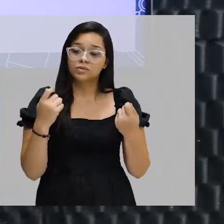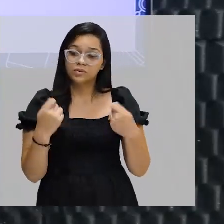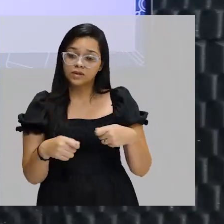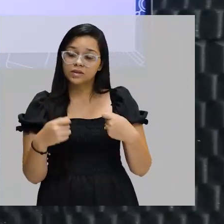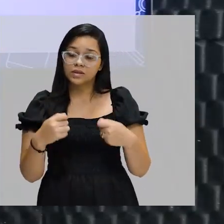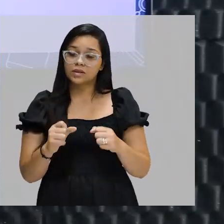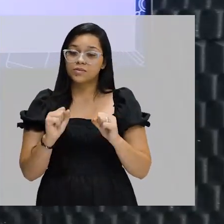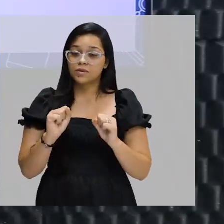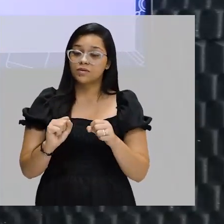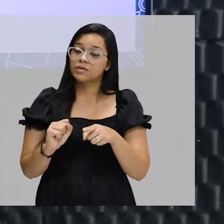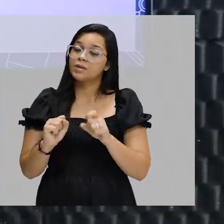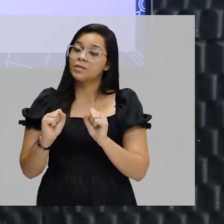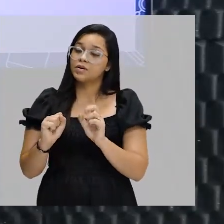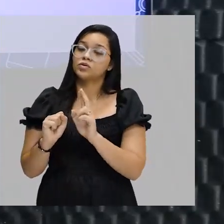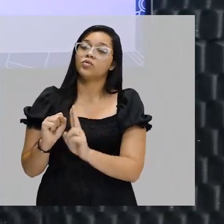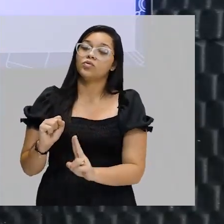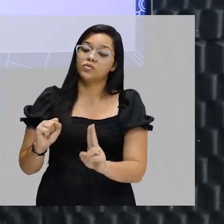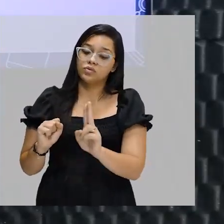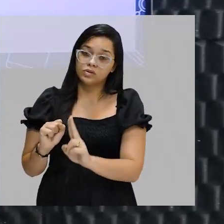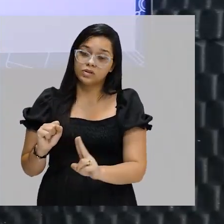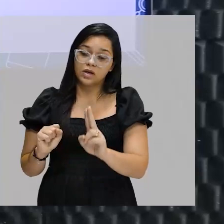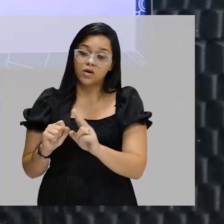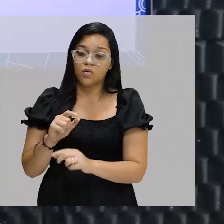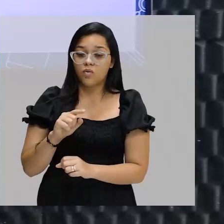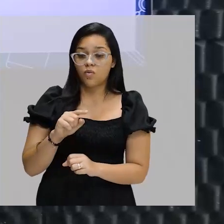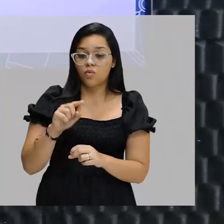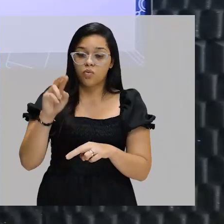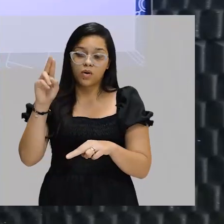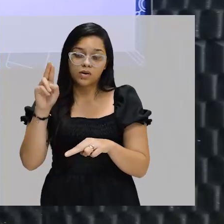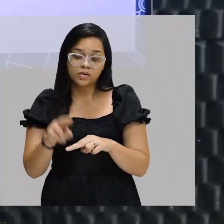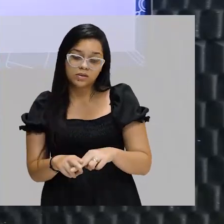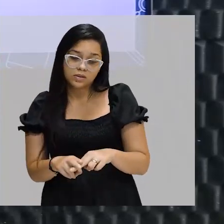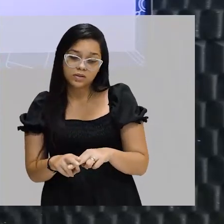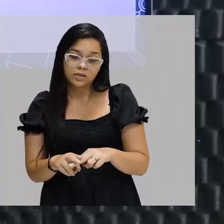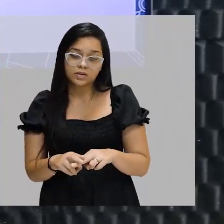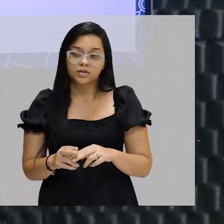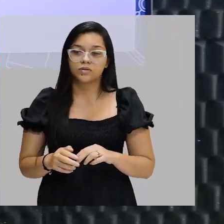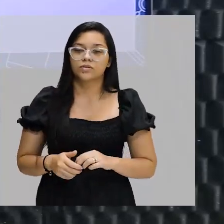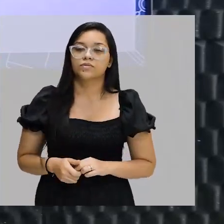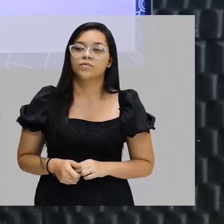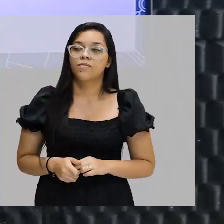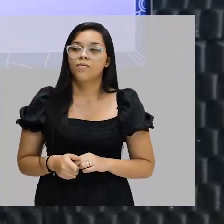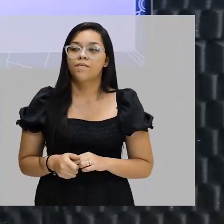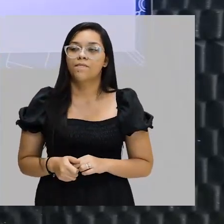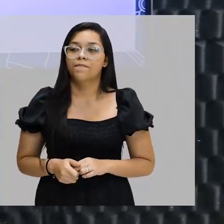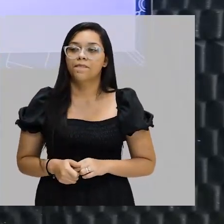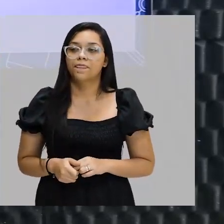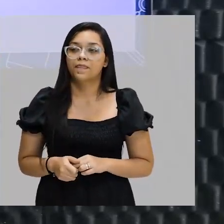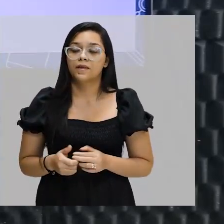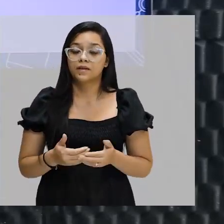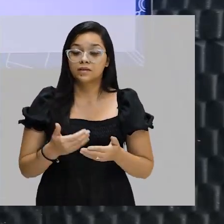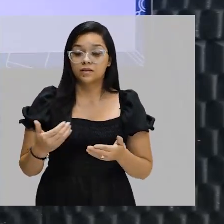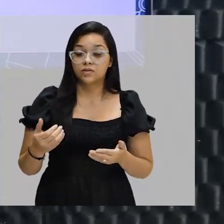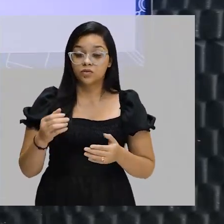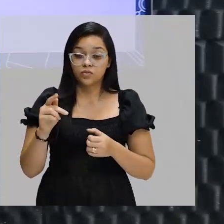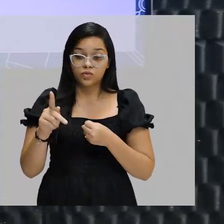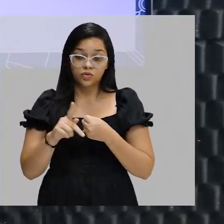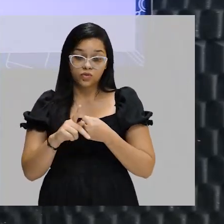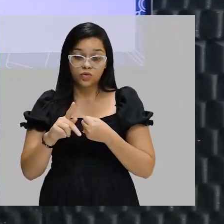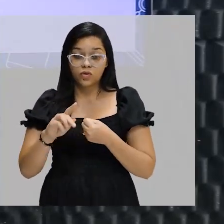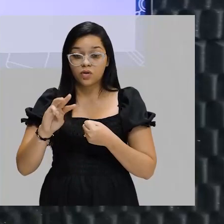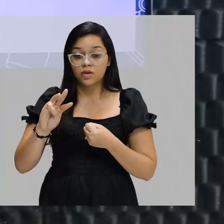necessário para que você utilize o assento ou utilize o banco. tá bom? A exceção do pronome relativo